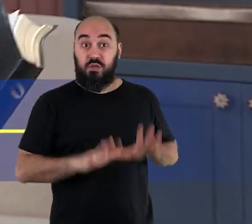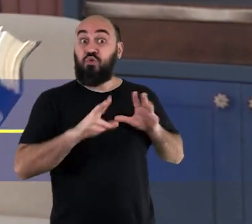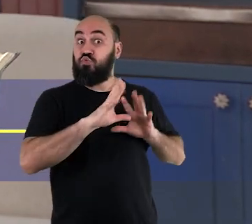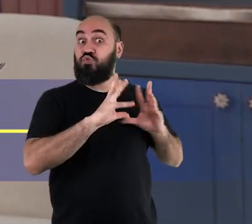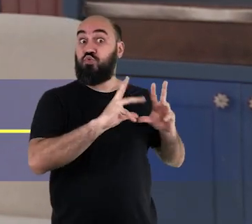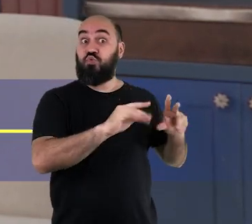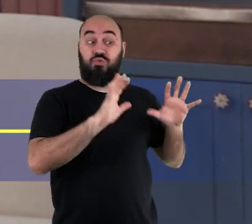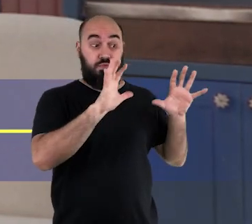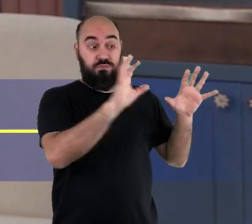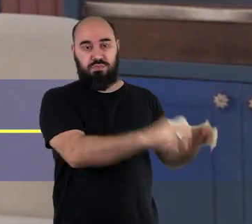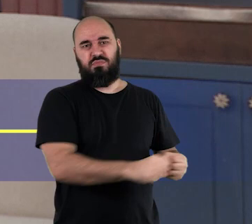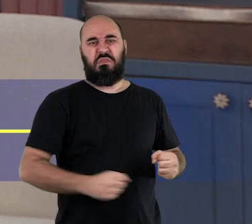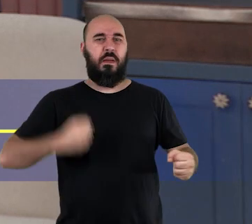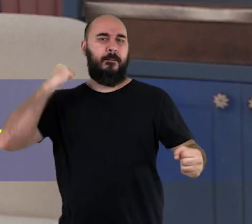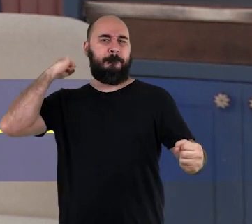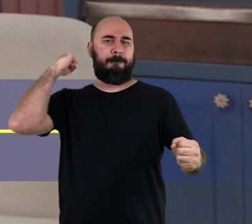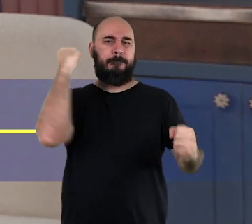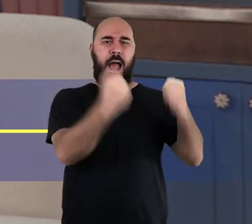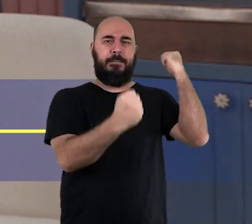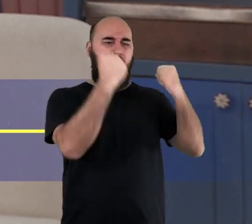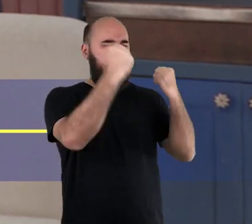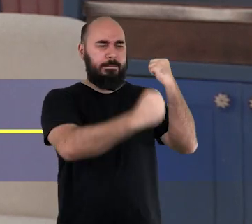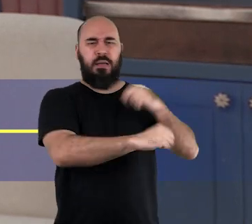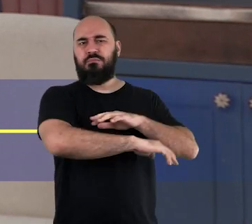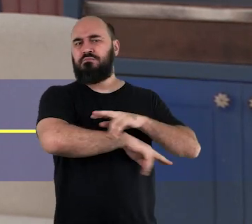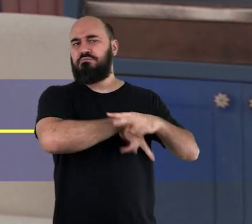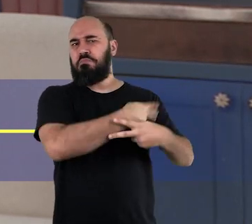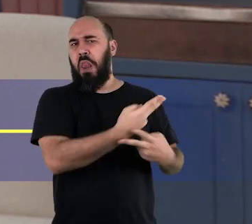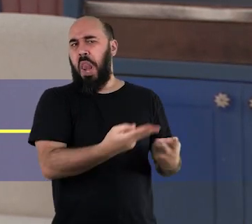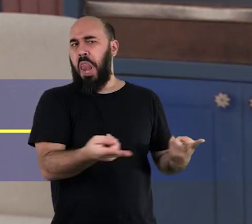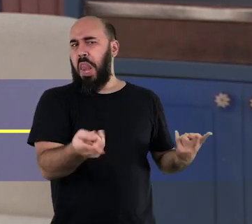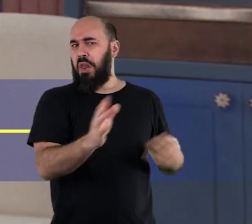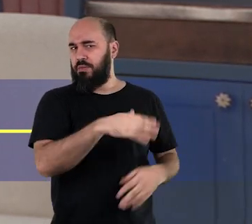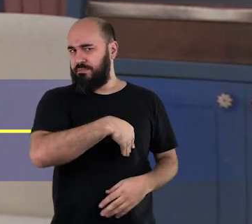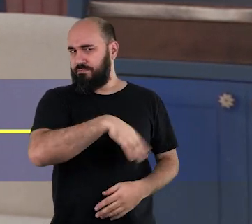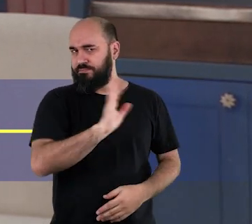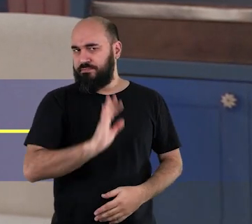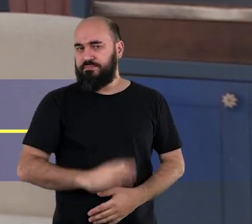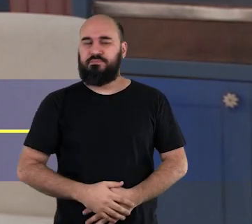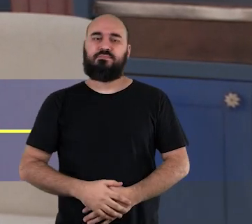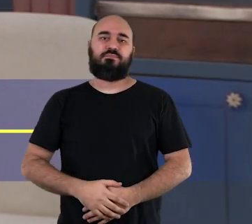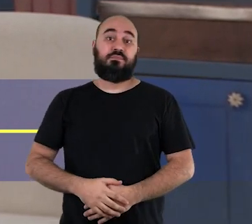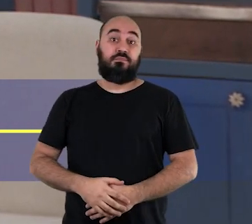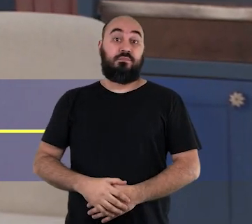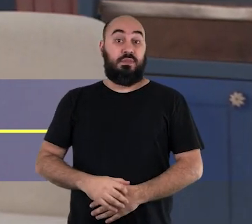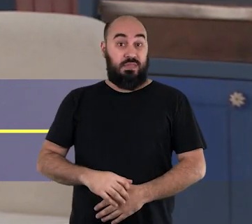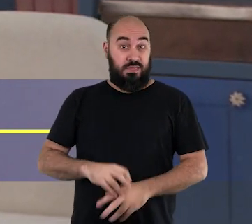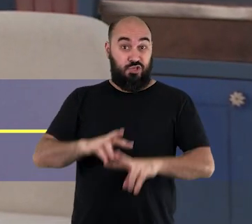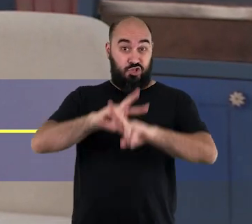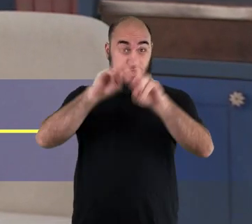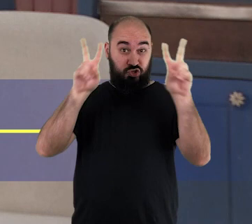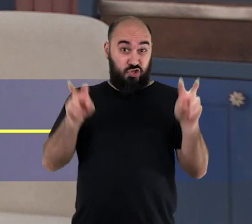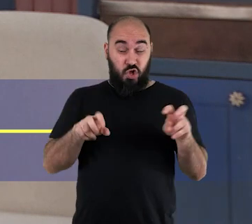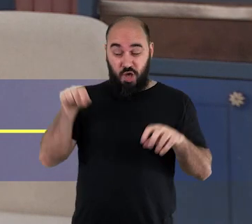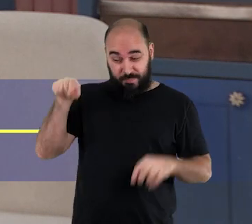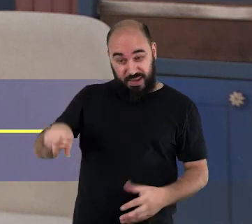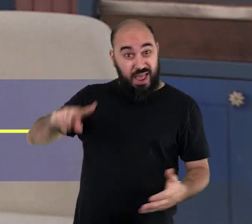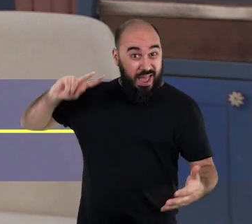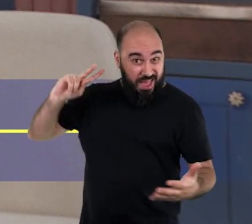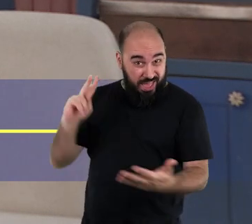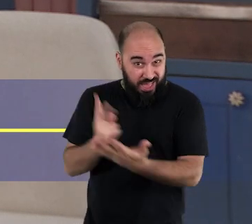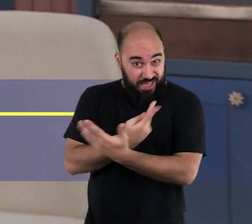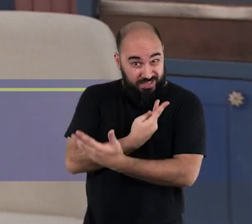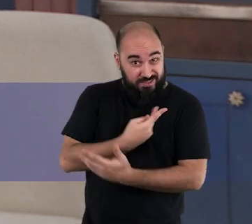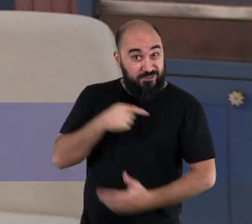capturados e assassinados. E a notícia a respeito do que aconteceu